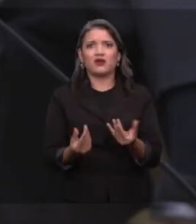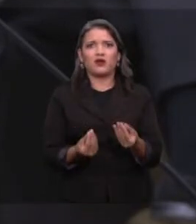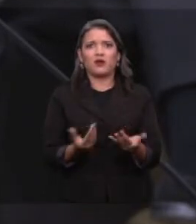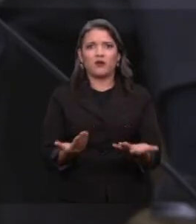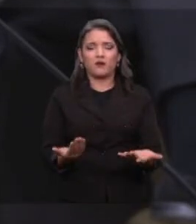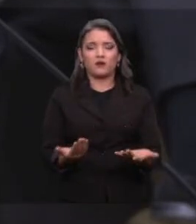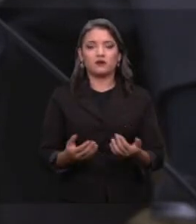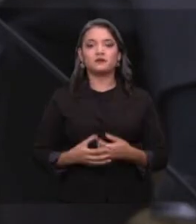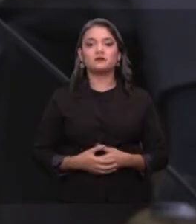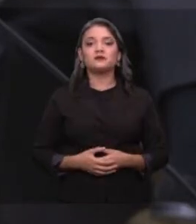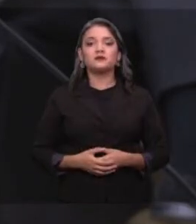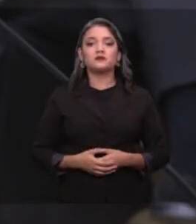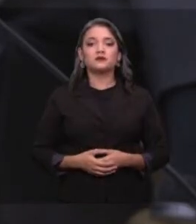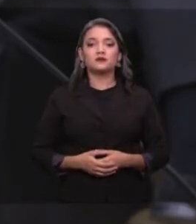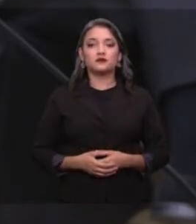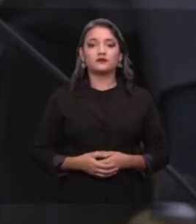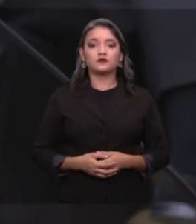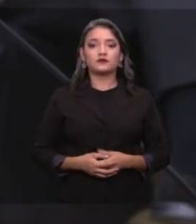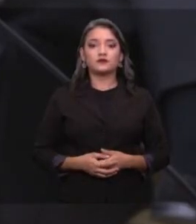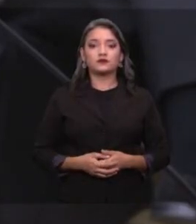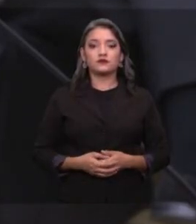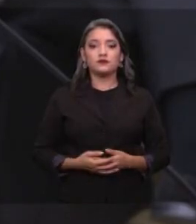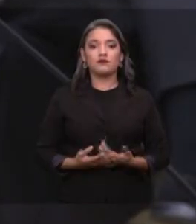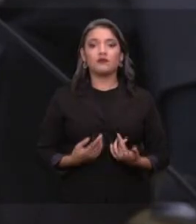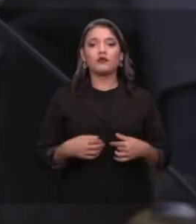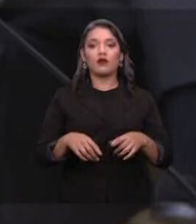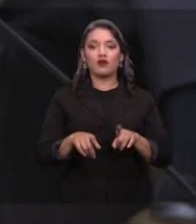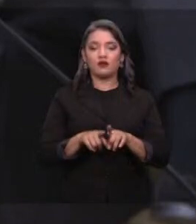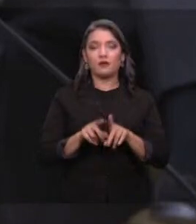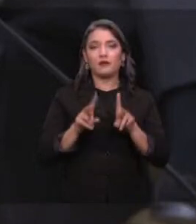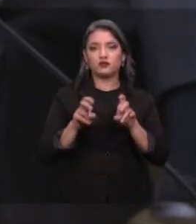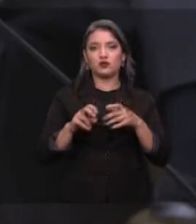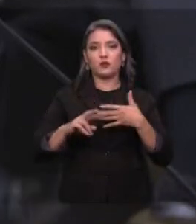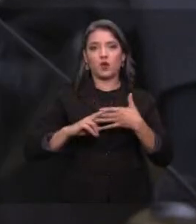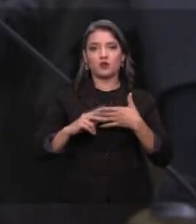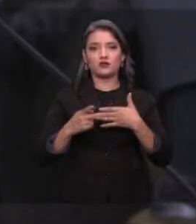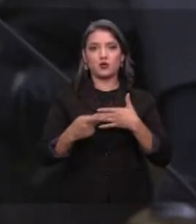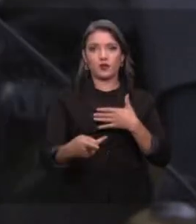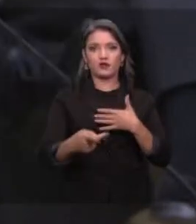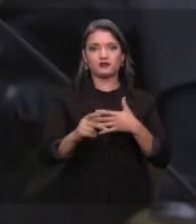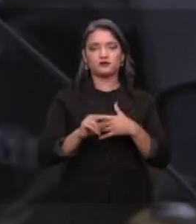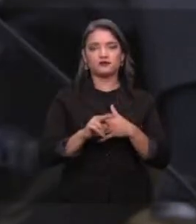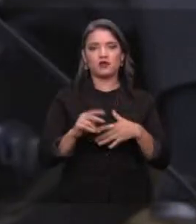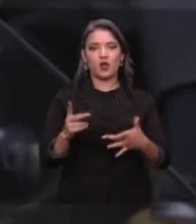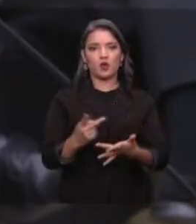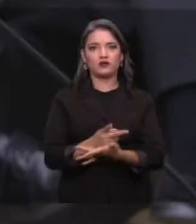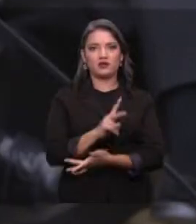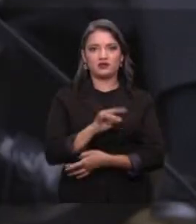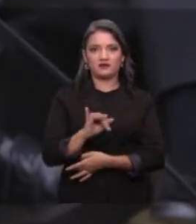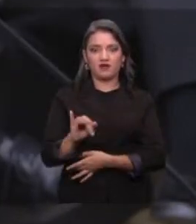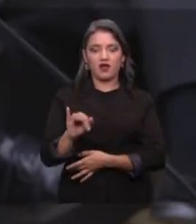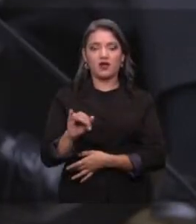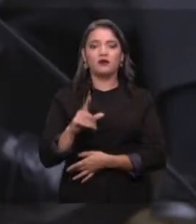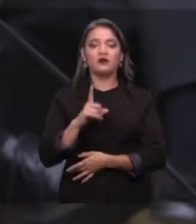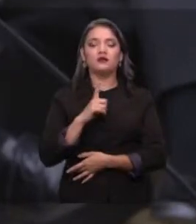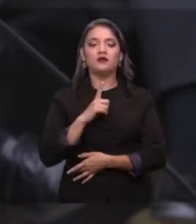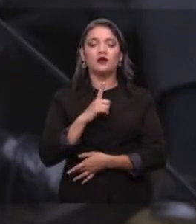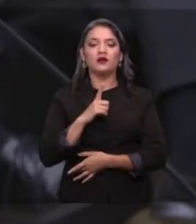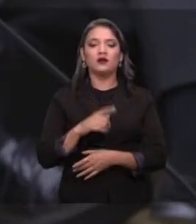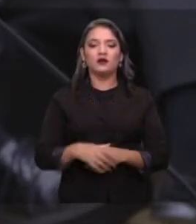Com relação a esse ponto específico, dos reflexos práticos que uma implementação do juiz das garantias